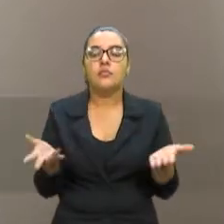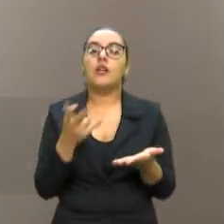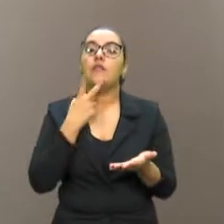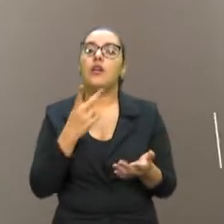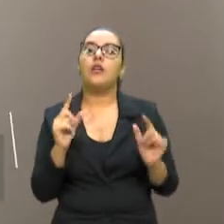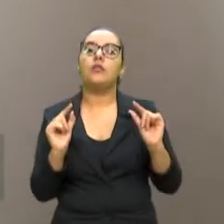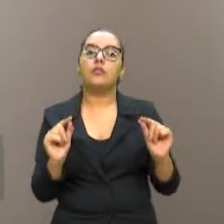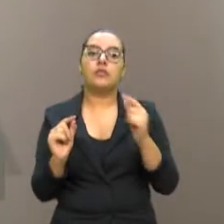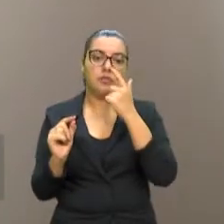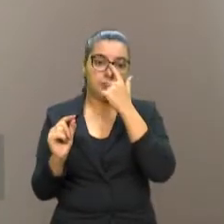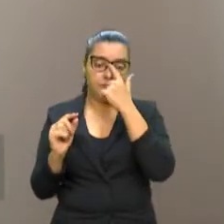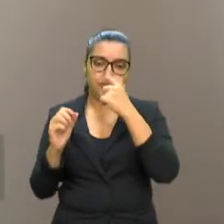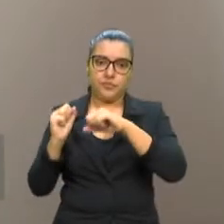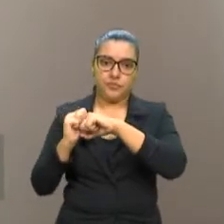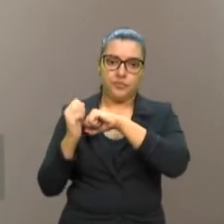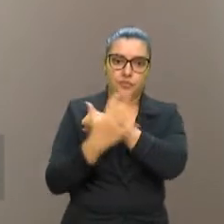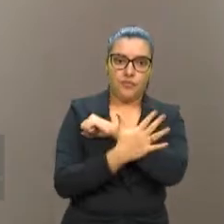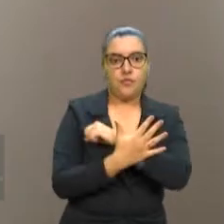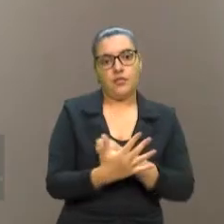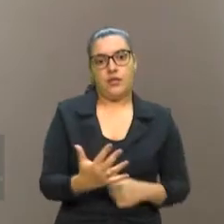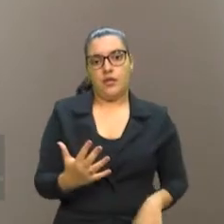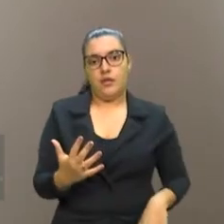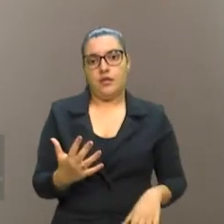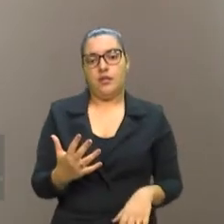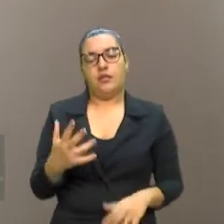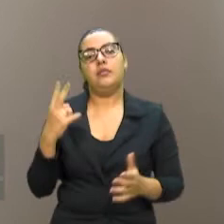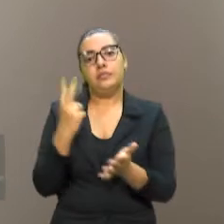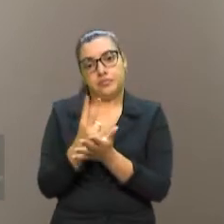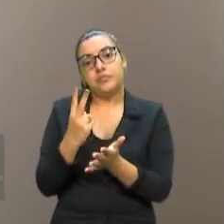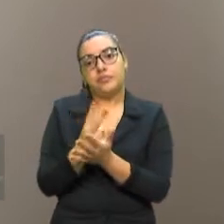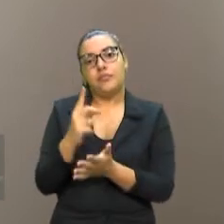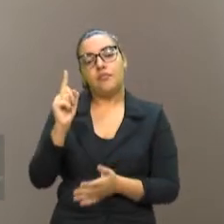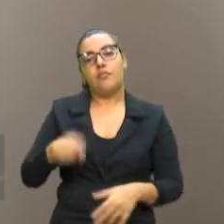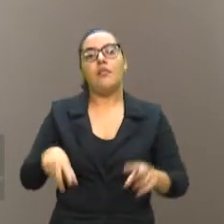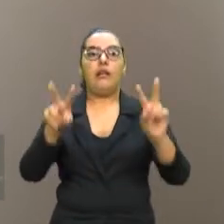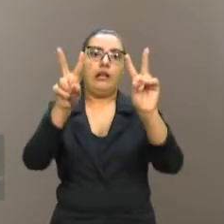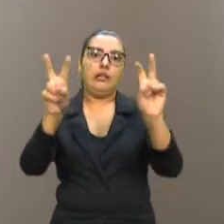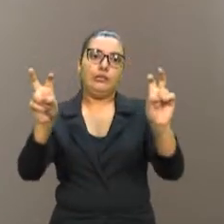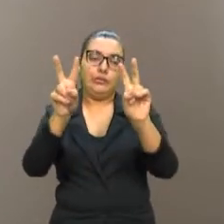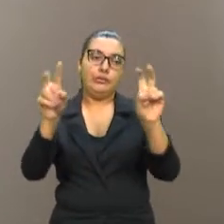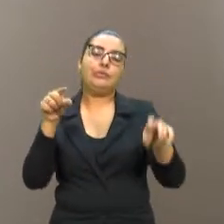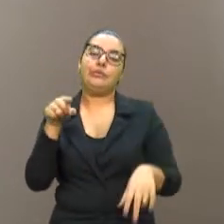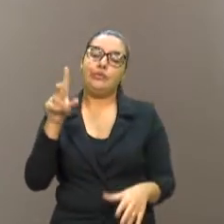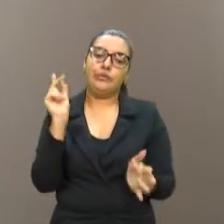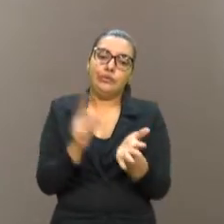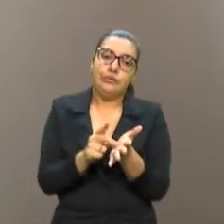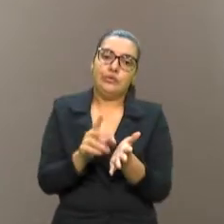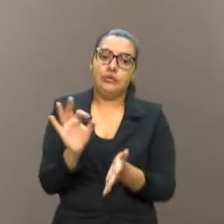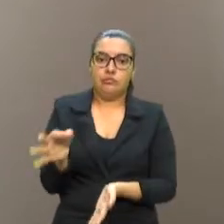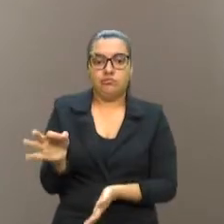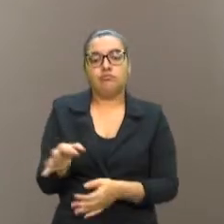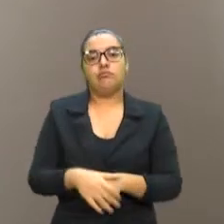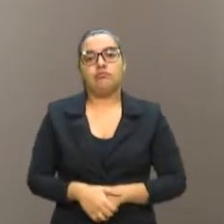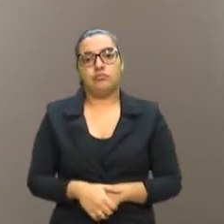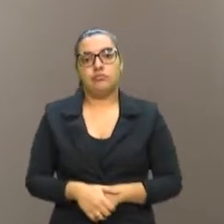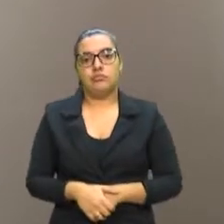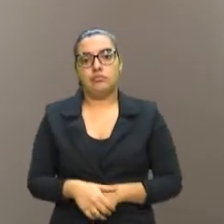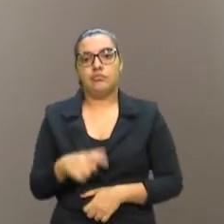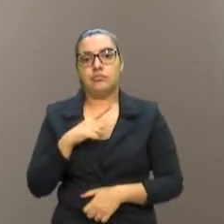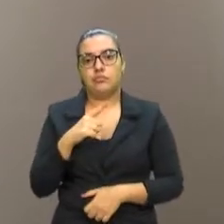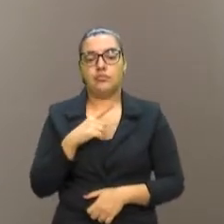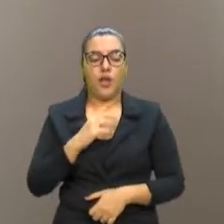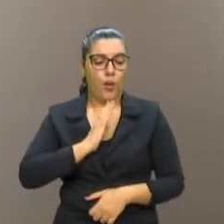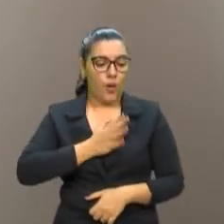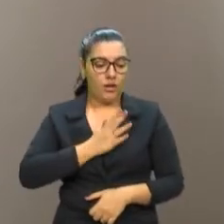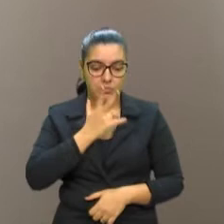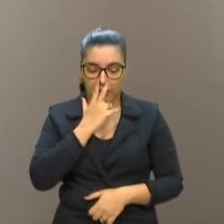à pandemia, como não poderia deixar de ser, um assunto que realmente mexe com os nossos